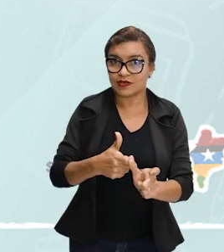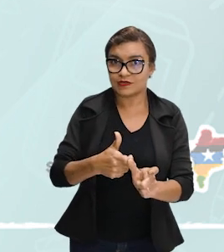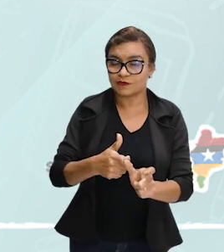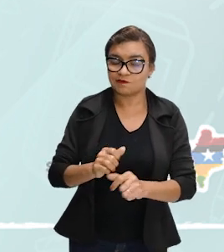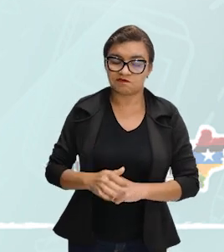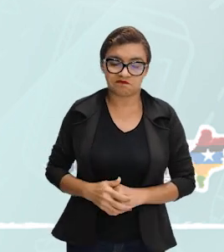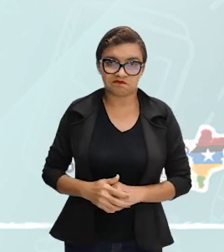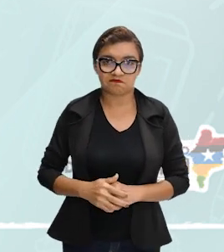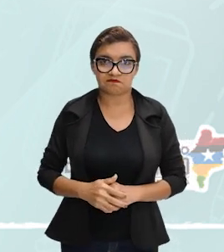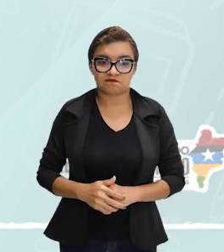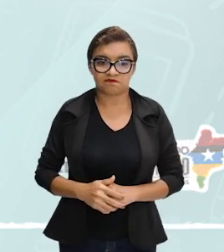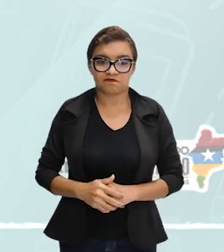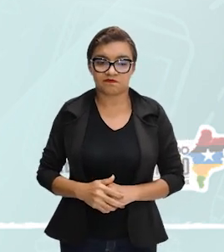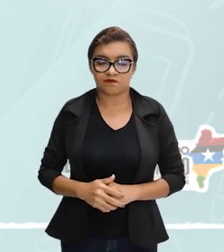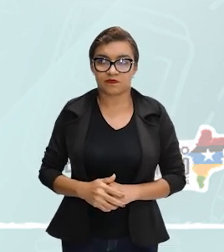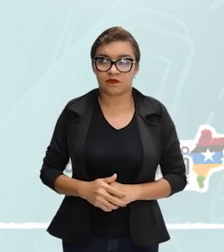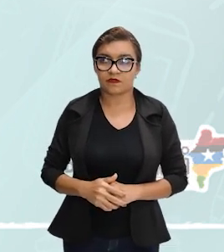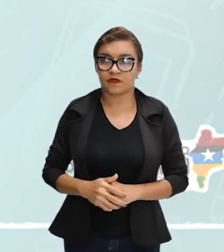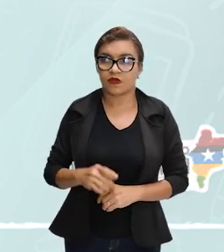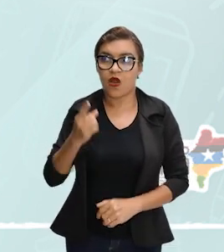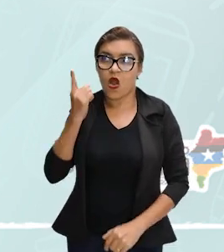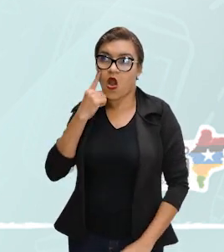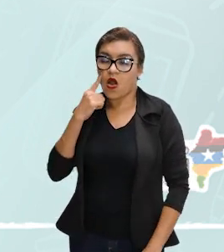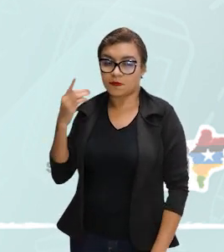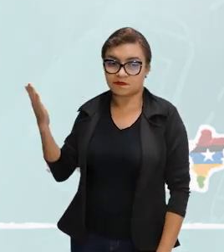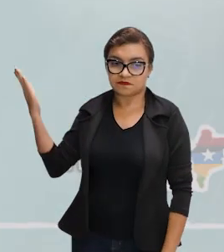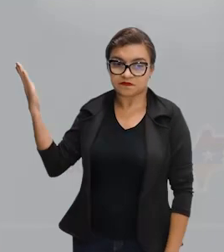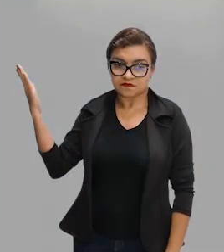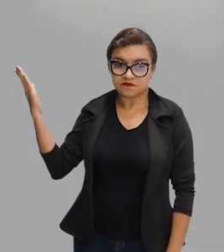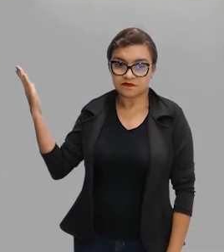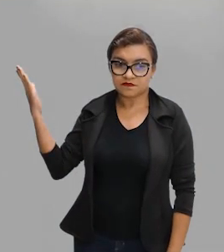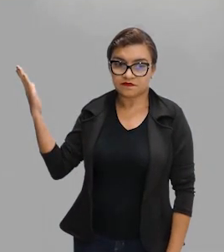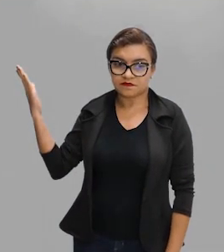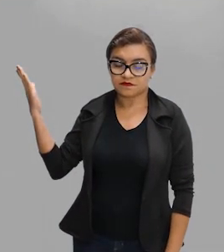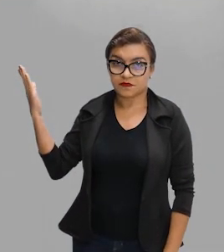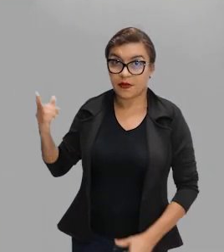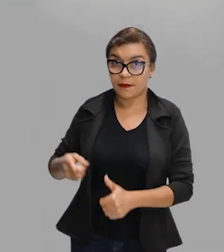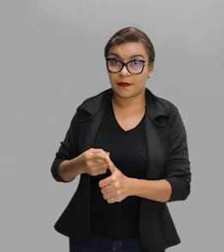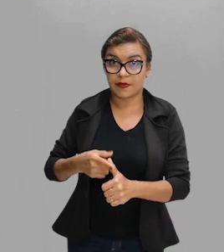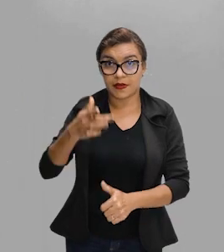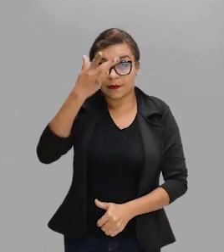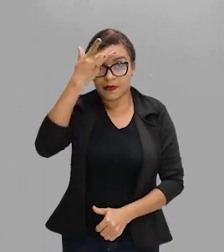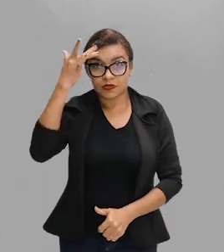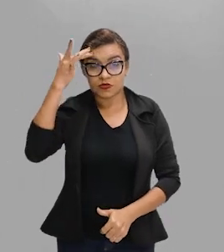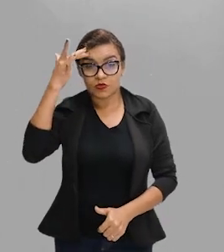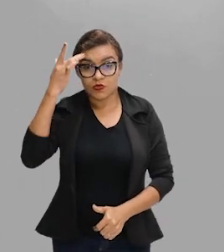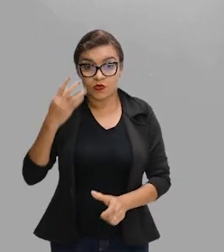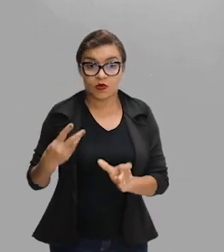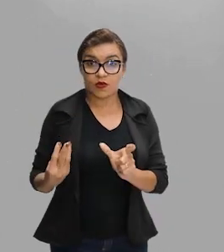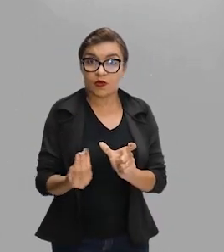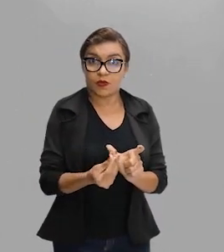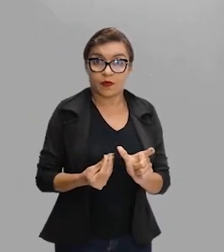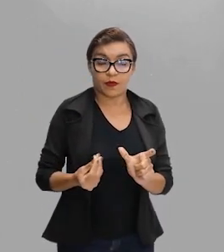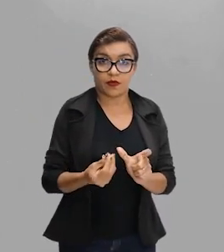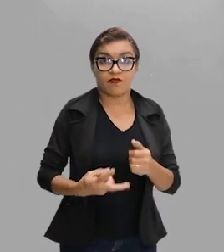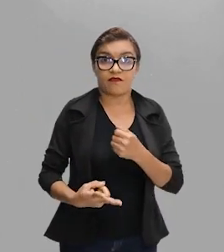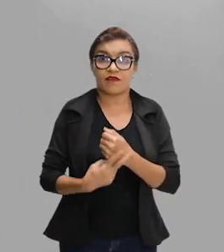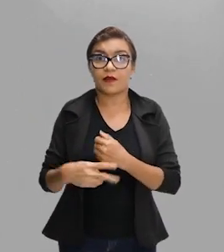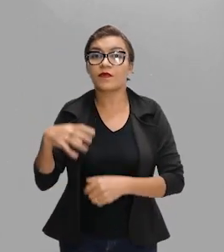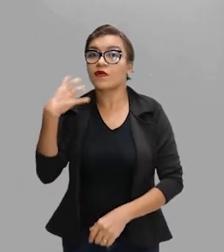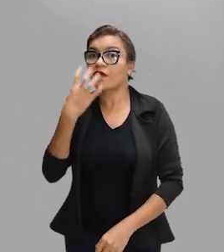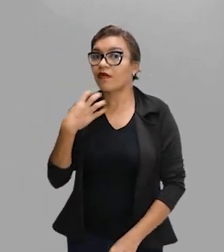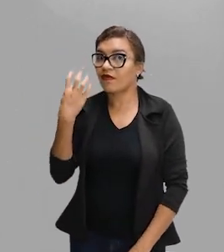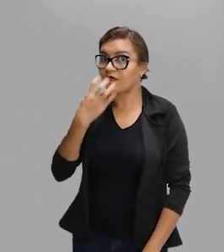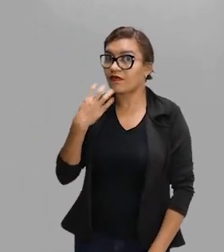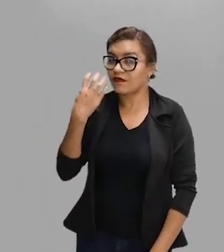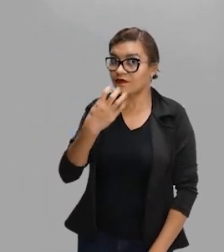nosotros é um sujeito que está oculto, primeira pessoa do plural. Verbo, cantamos, primeira pessoa